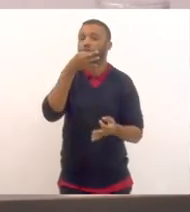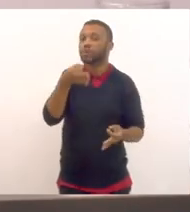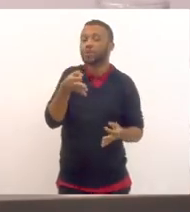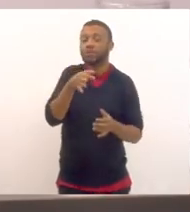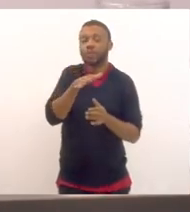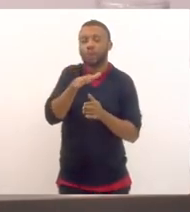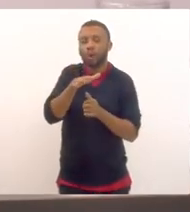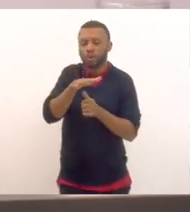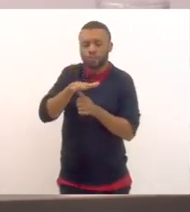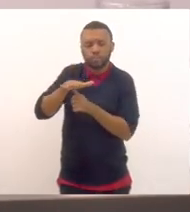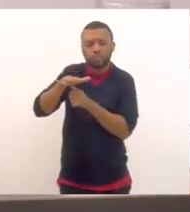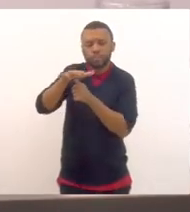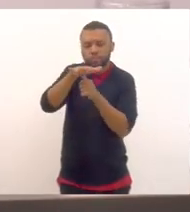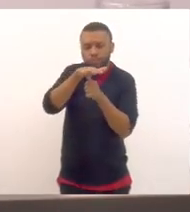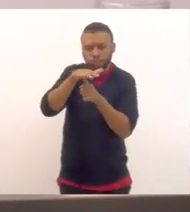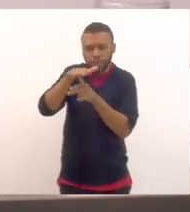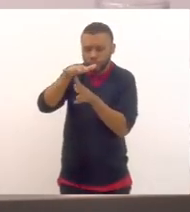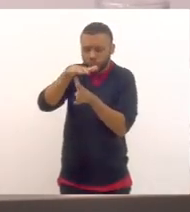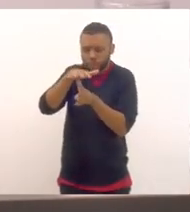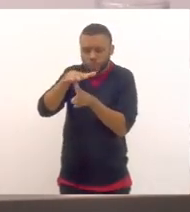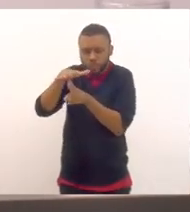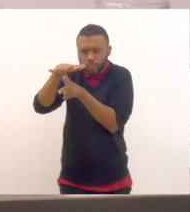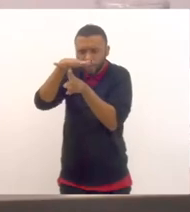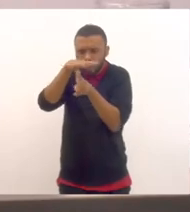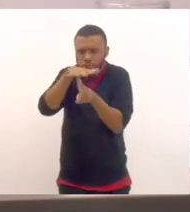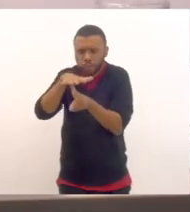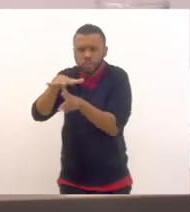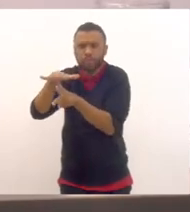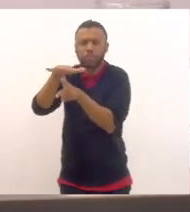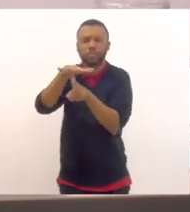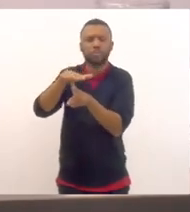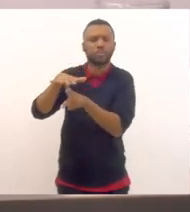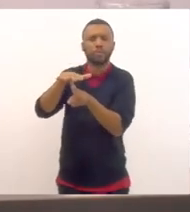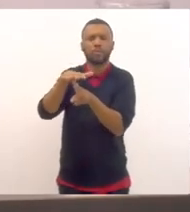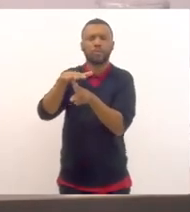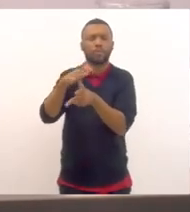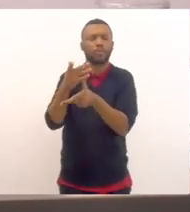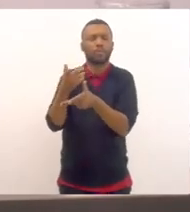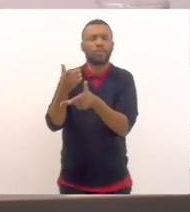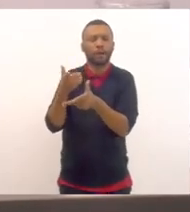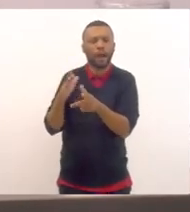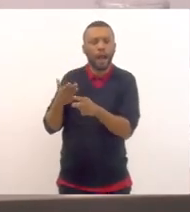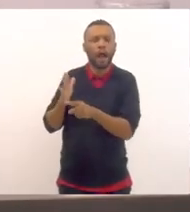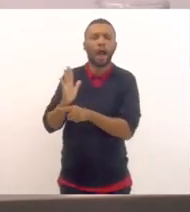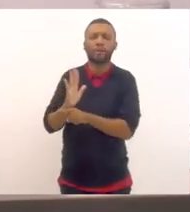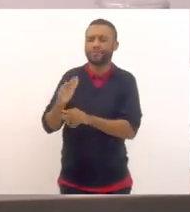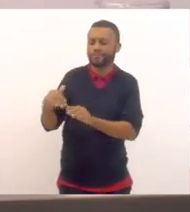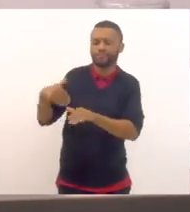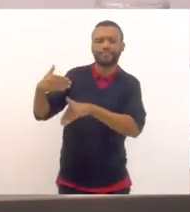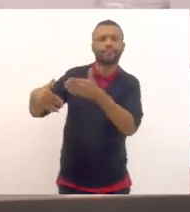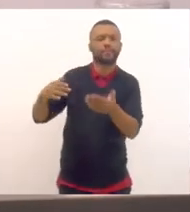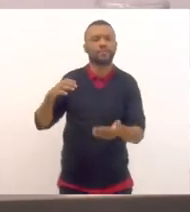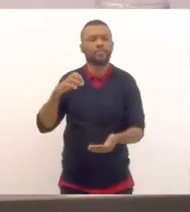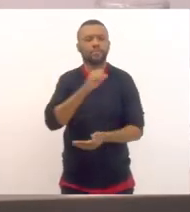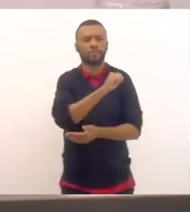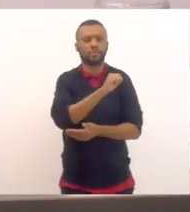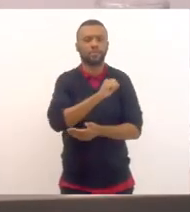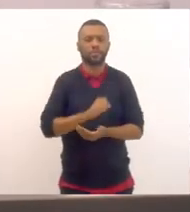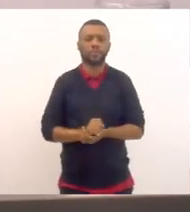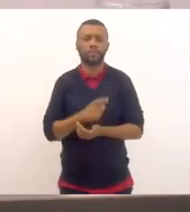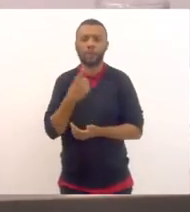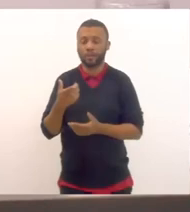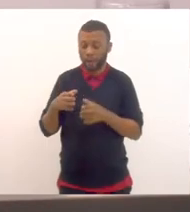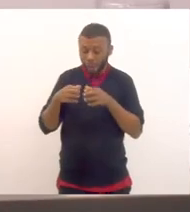hora efetivamente para acelerar esse processo nós não podemos conviver com essa realidade pela ajuda estamos constatando